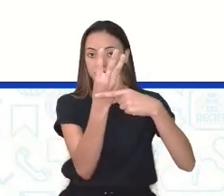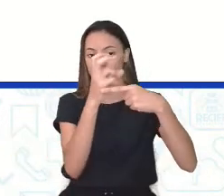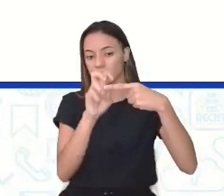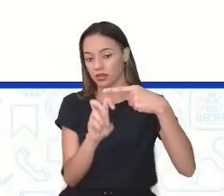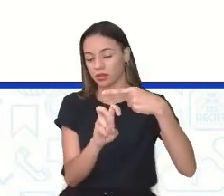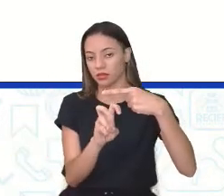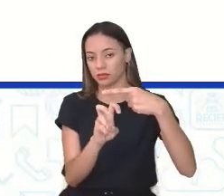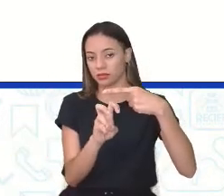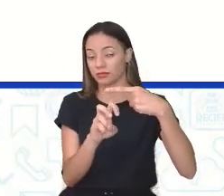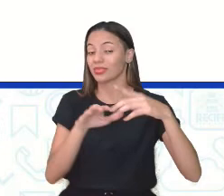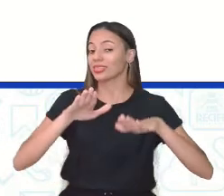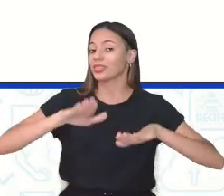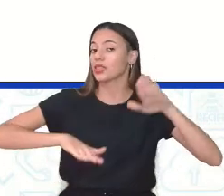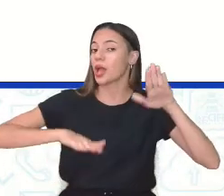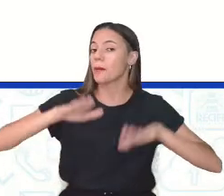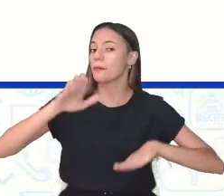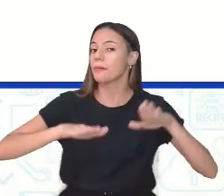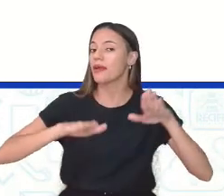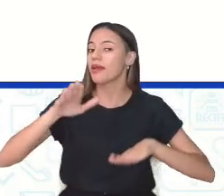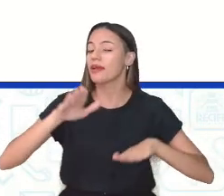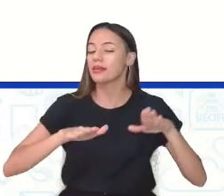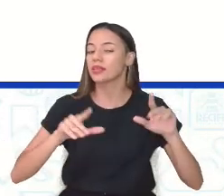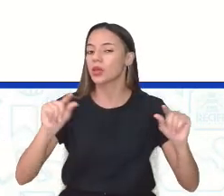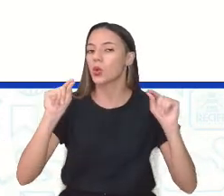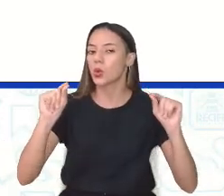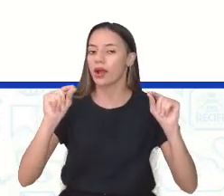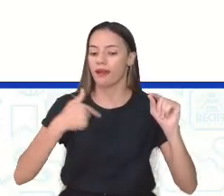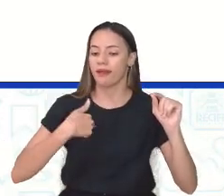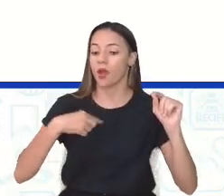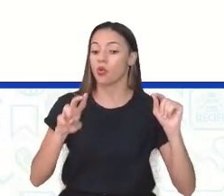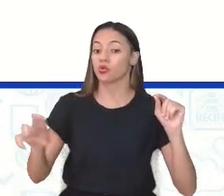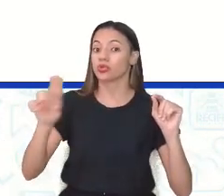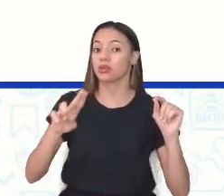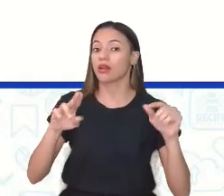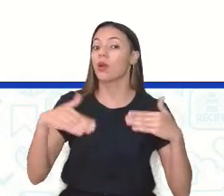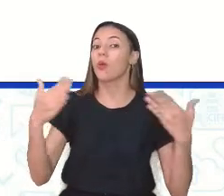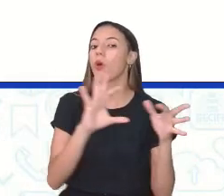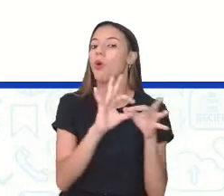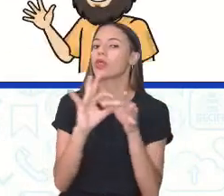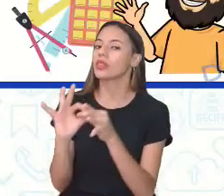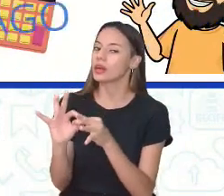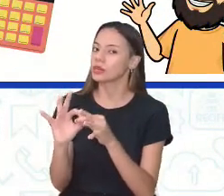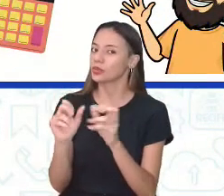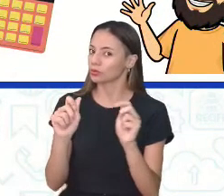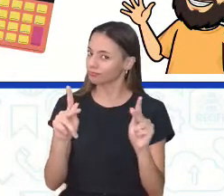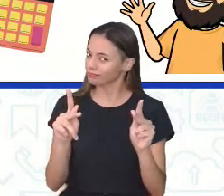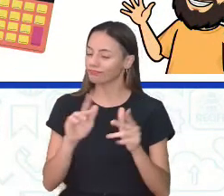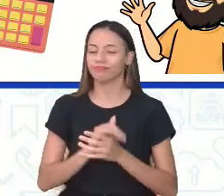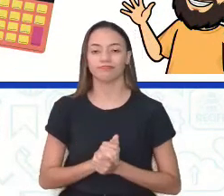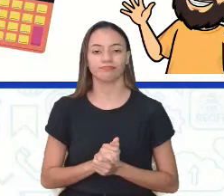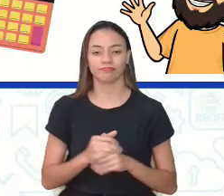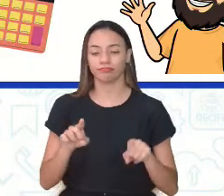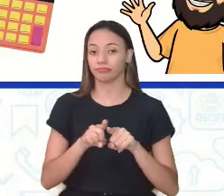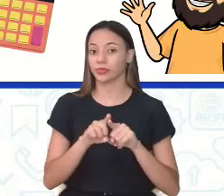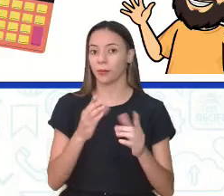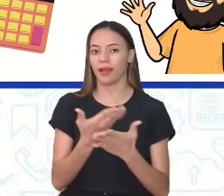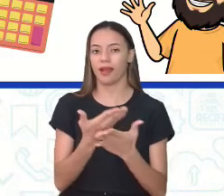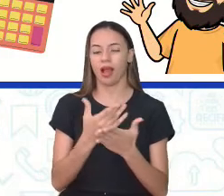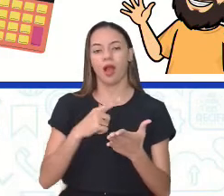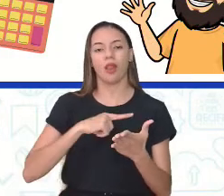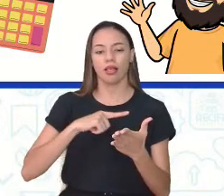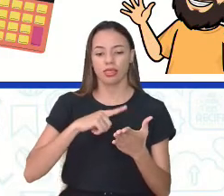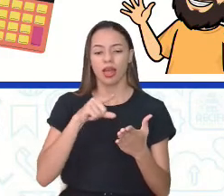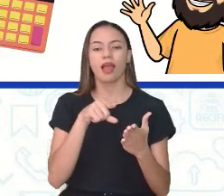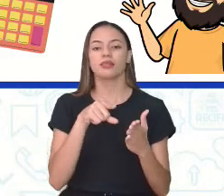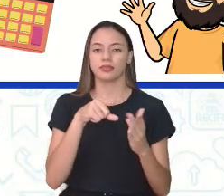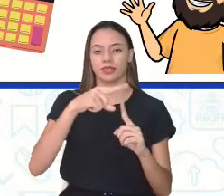3/5 depende de onde eu esteja utilizando essas frações, tá certo? E lembrando que essa aula tem um formato